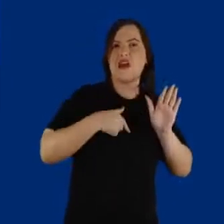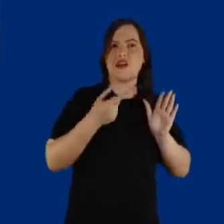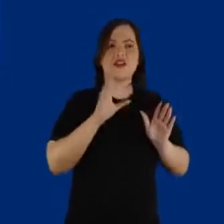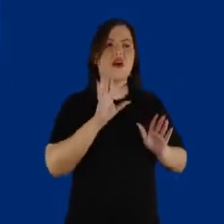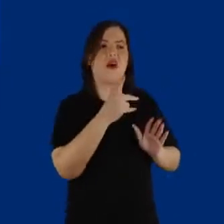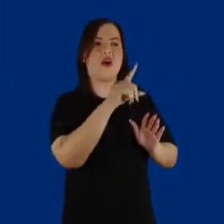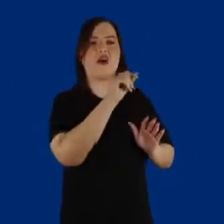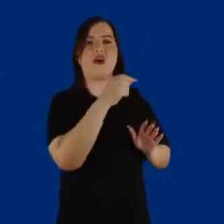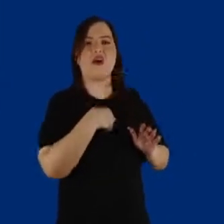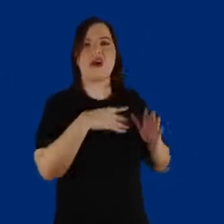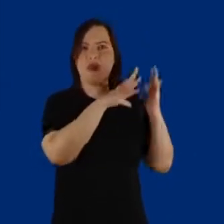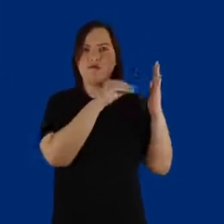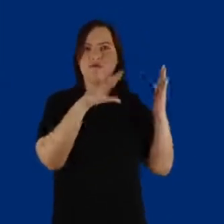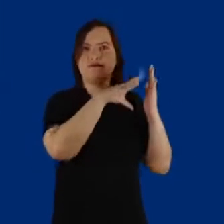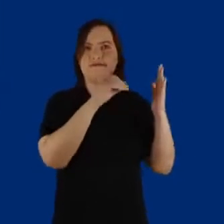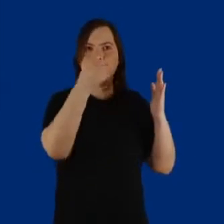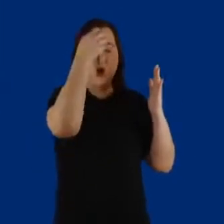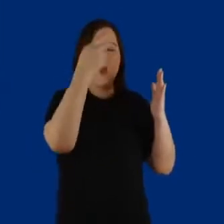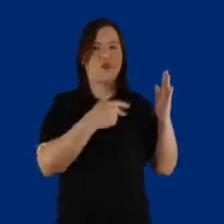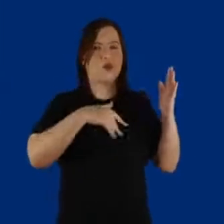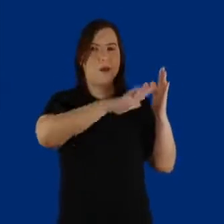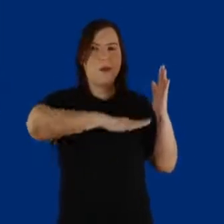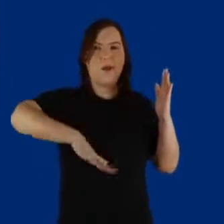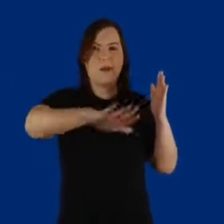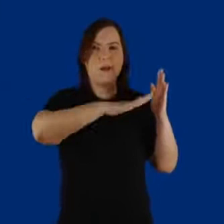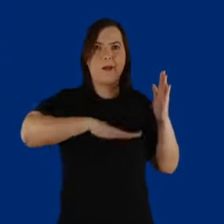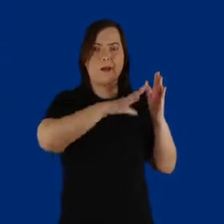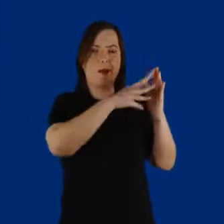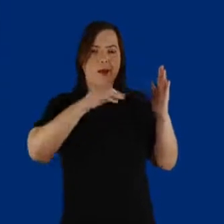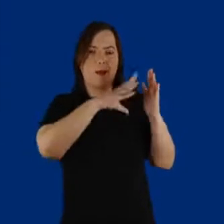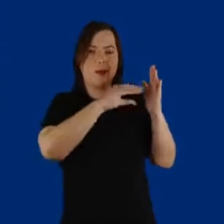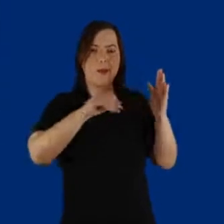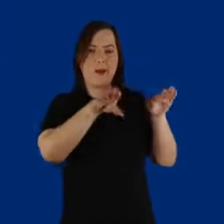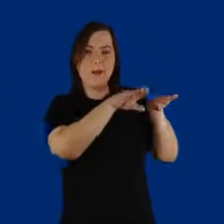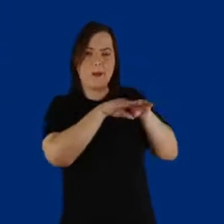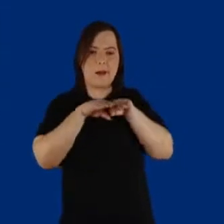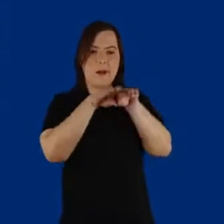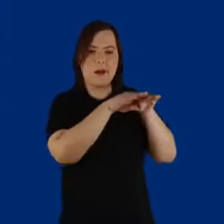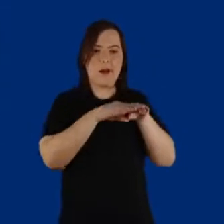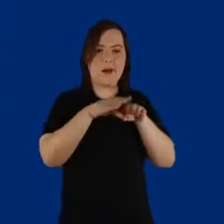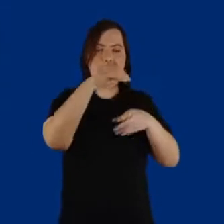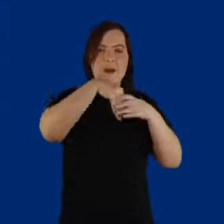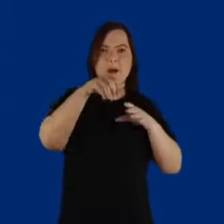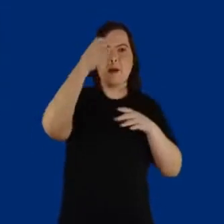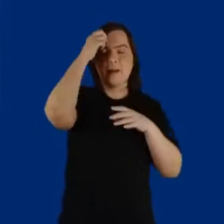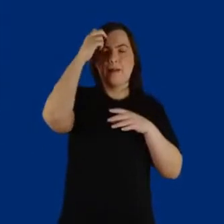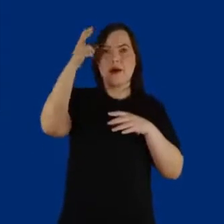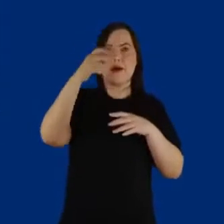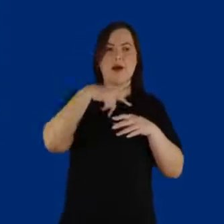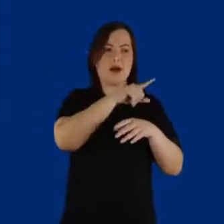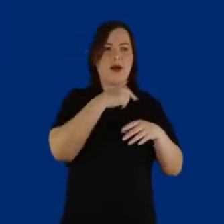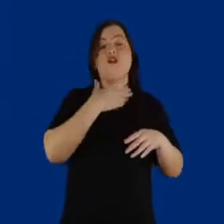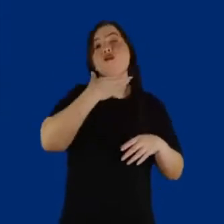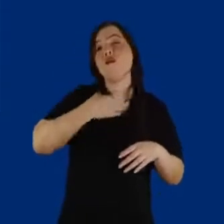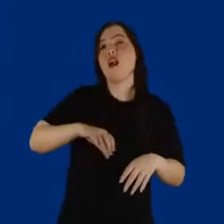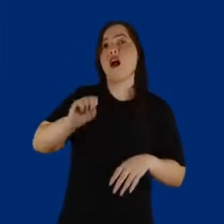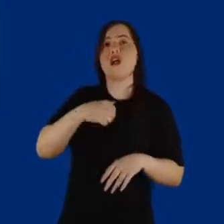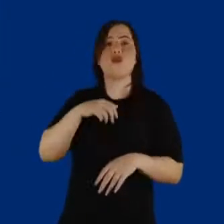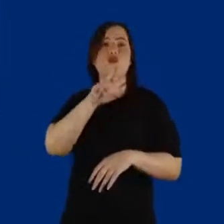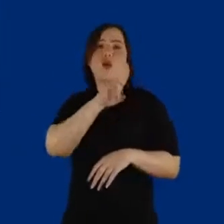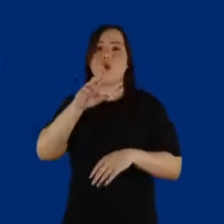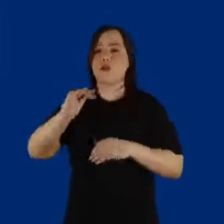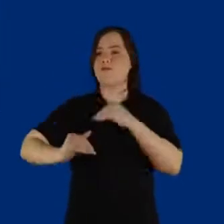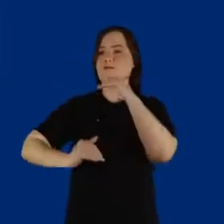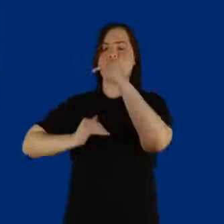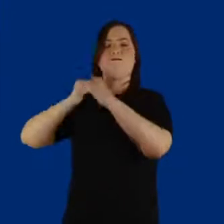virando um repetidor da cultura de massas, um repetidor dos padrões culturais impostos. E o Freire é o grande nome, ele é o